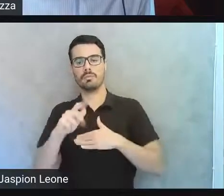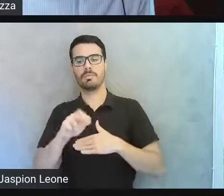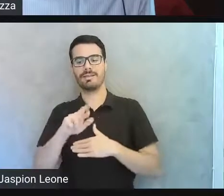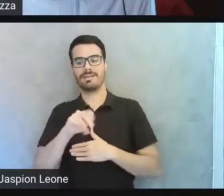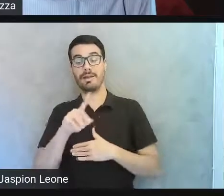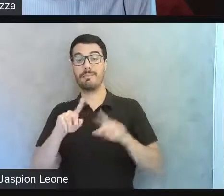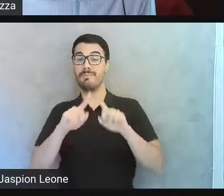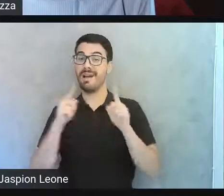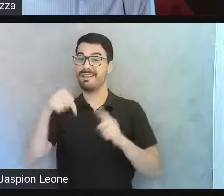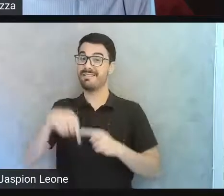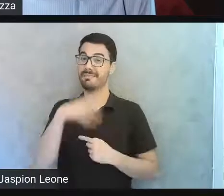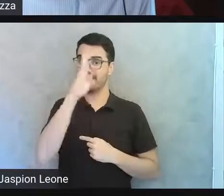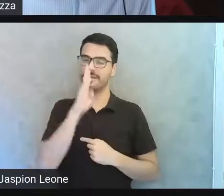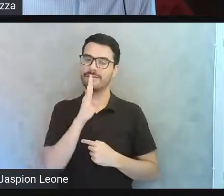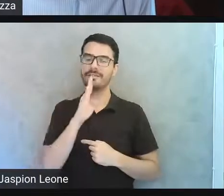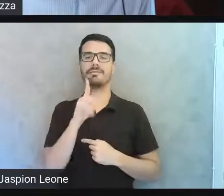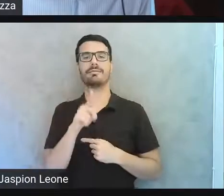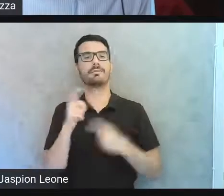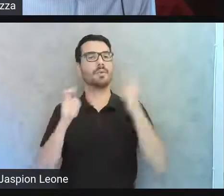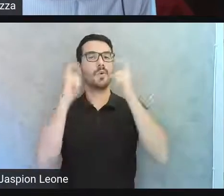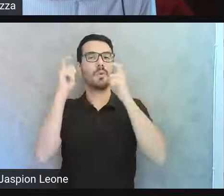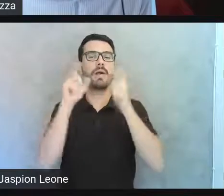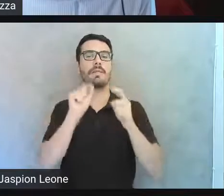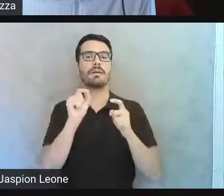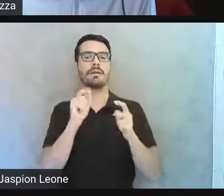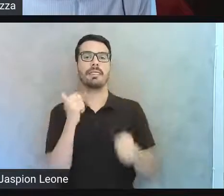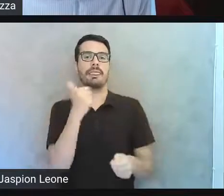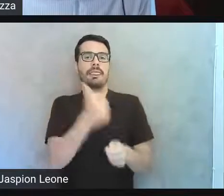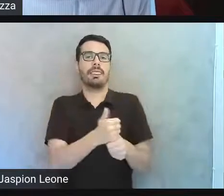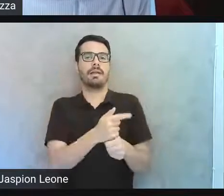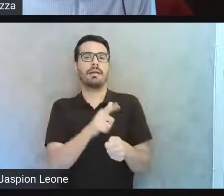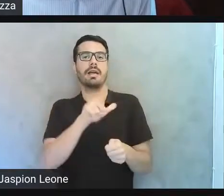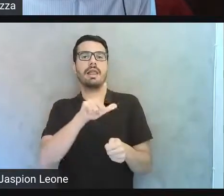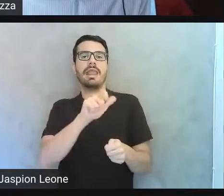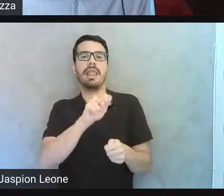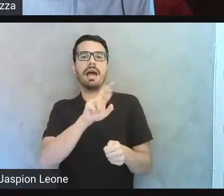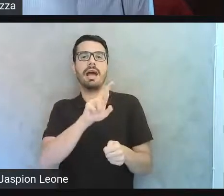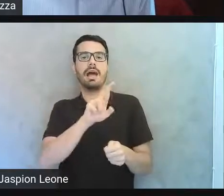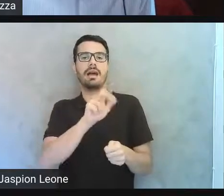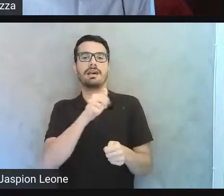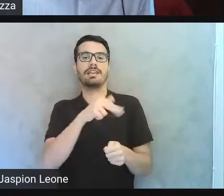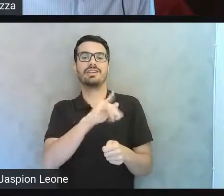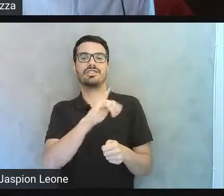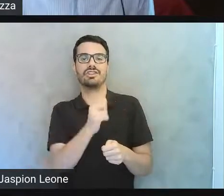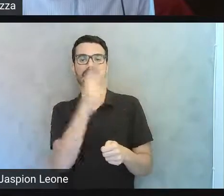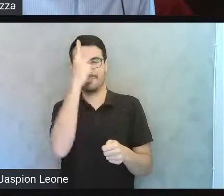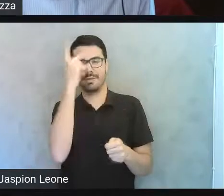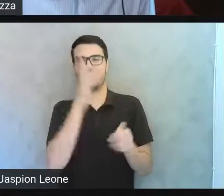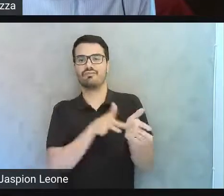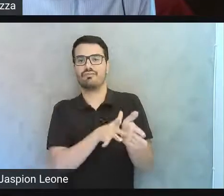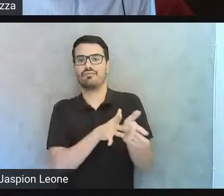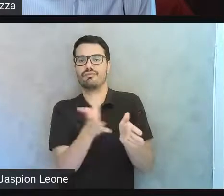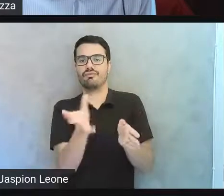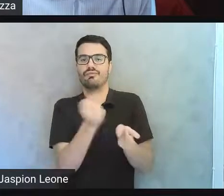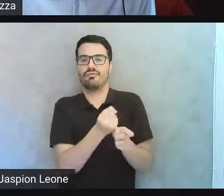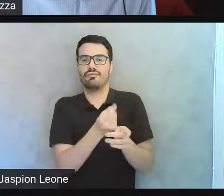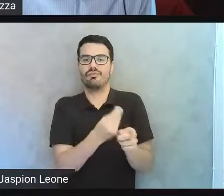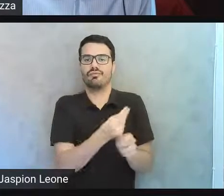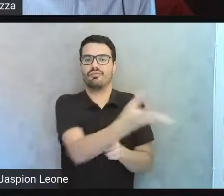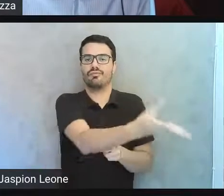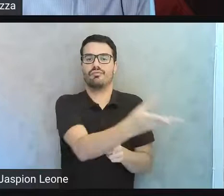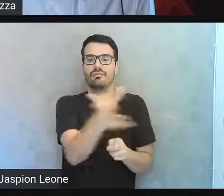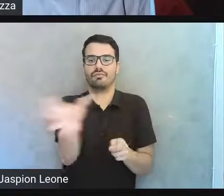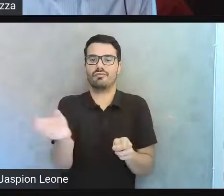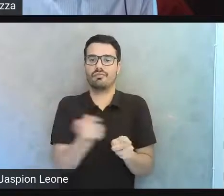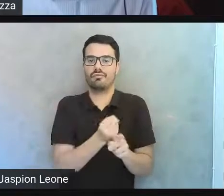laranjas aí, né, porque há o risco de que parte, como o Bruno falou, do dinheiro que estava